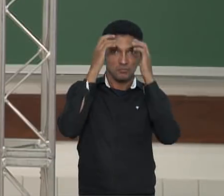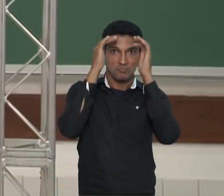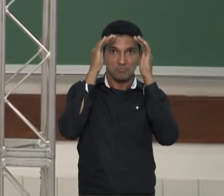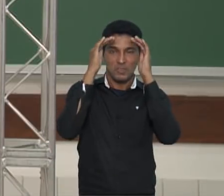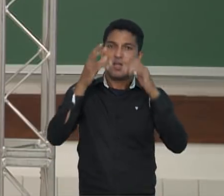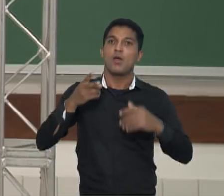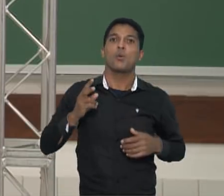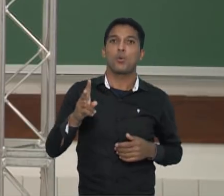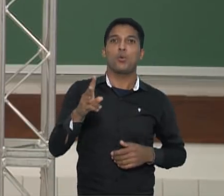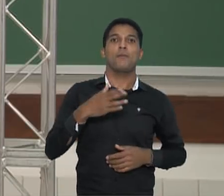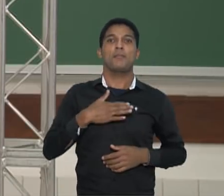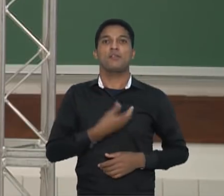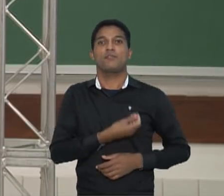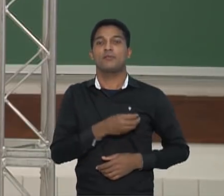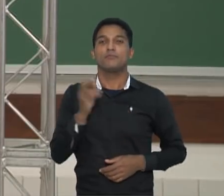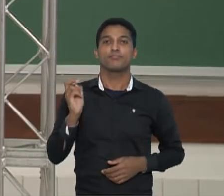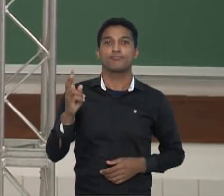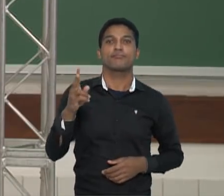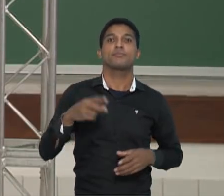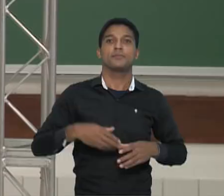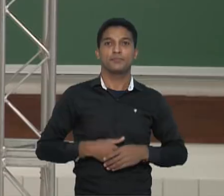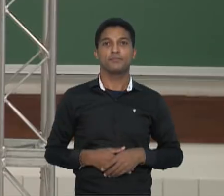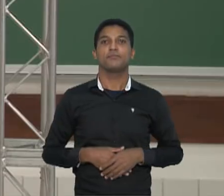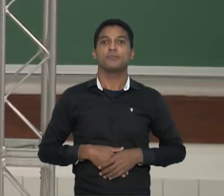por todo o restante da minha vida, certo?